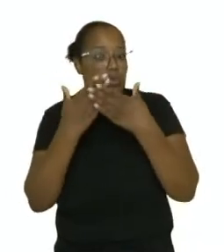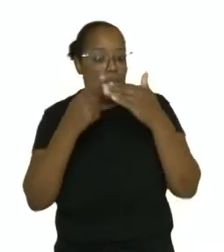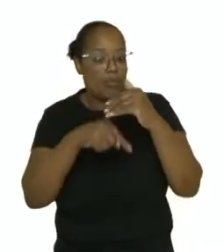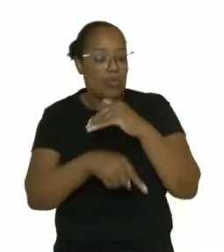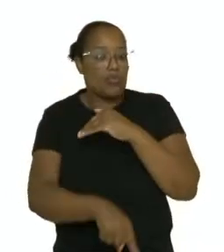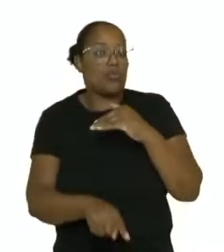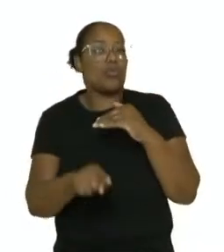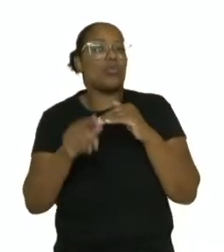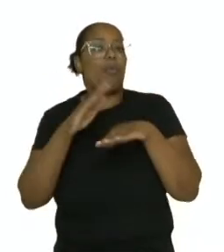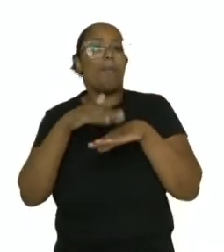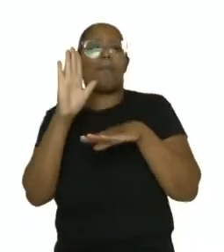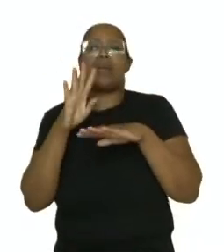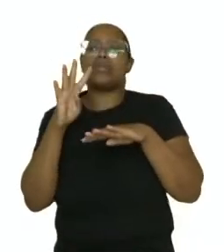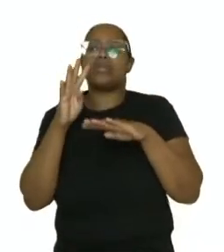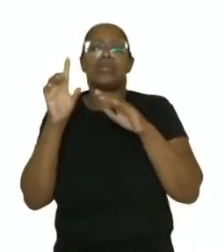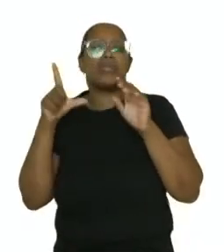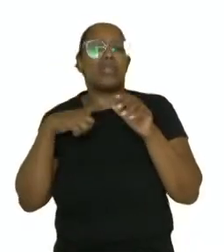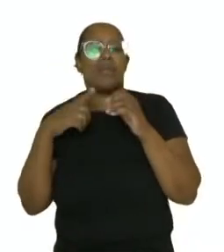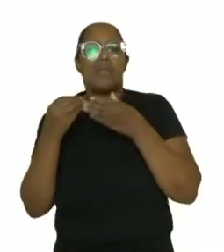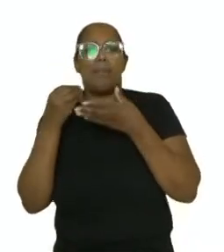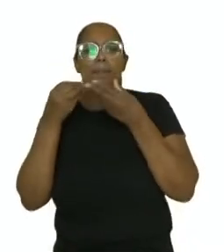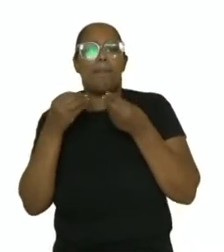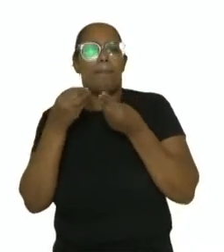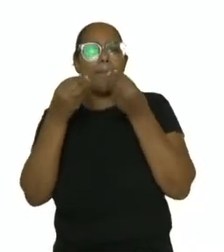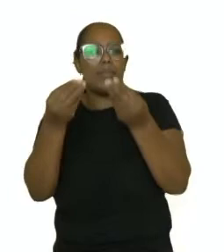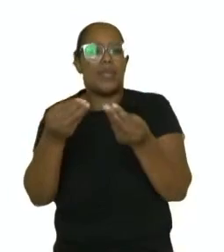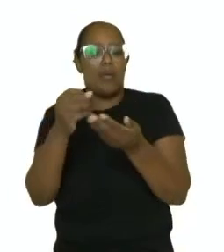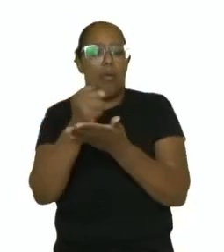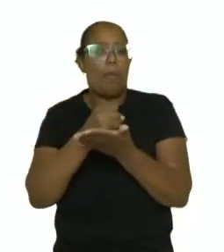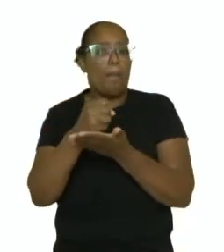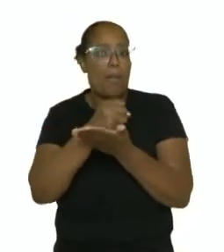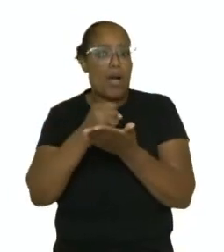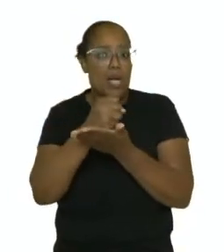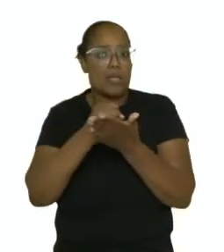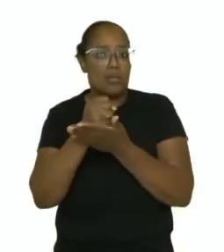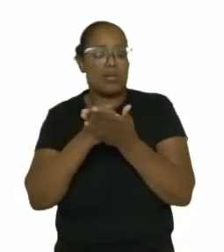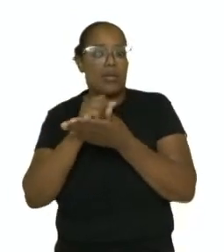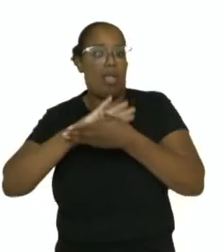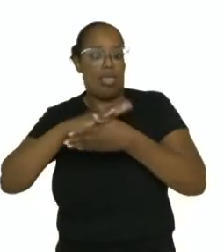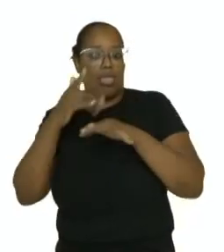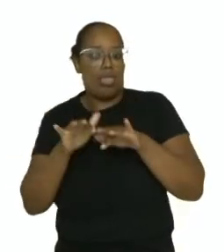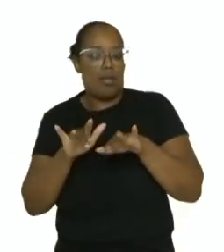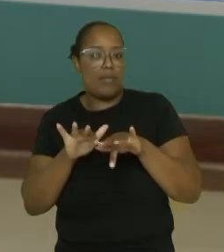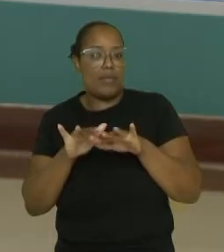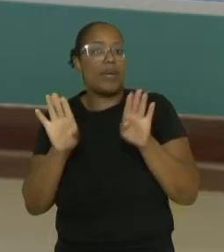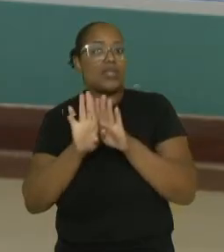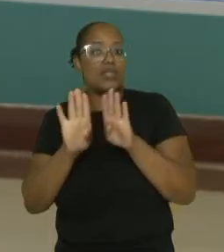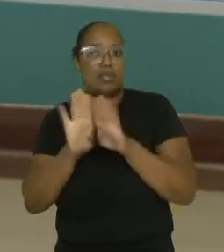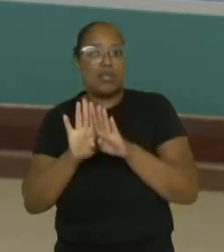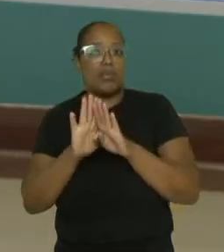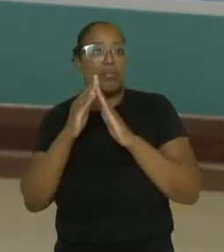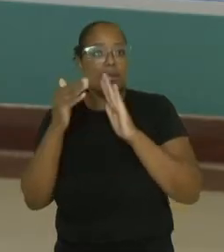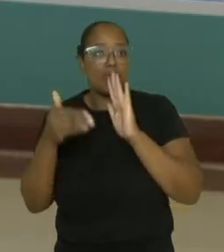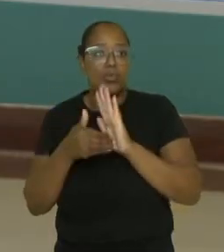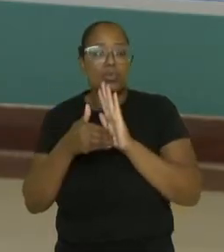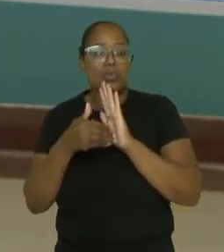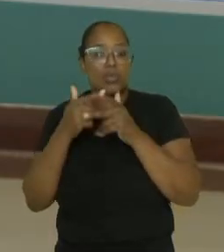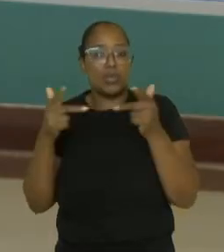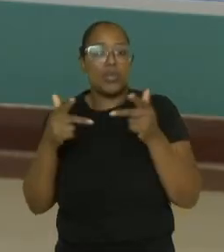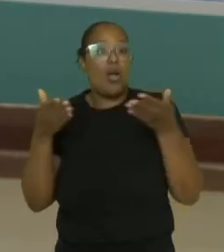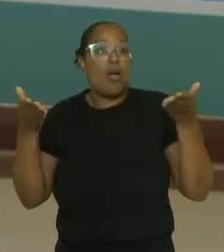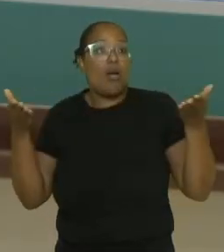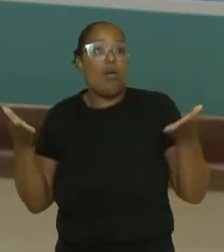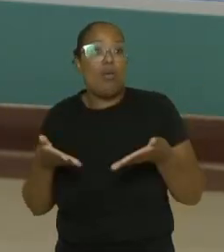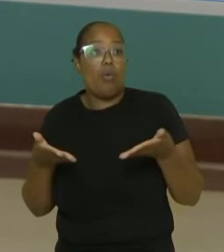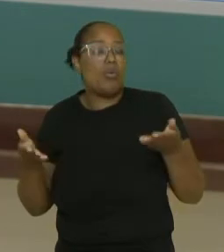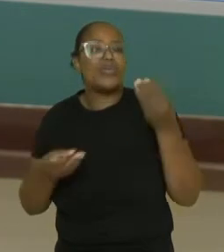sua vez, forneceu base para a criação da informática e dos computadores. Hoje em dia,